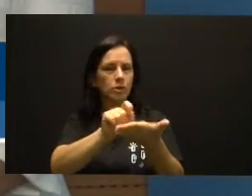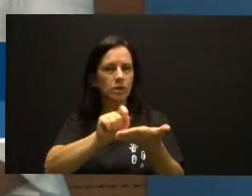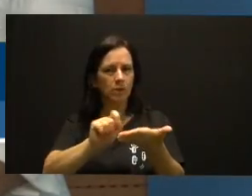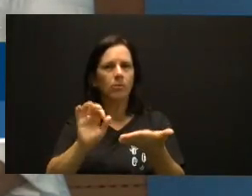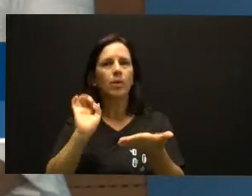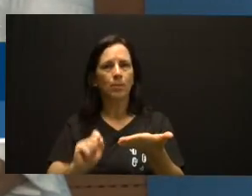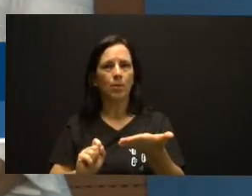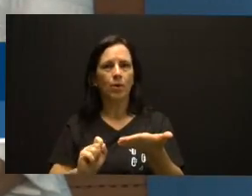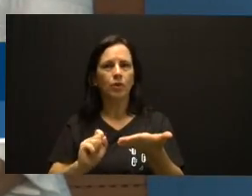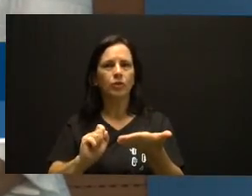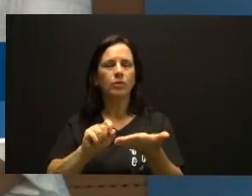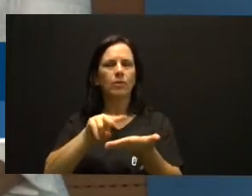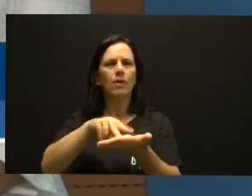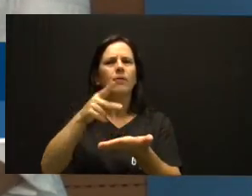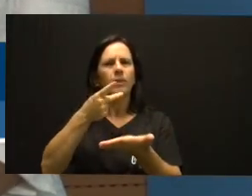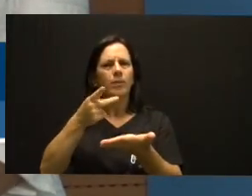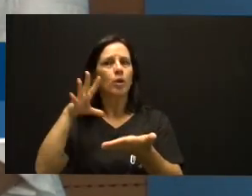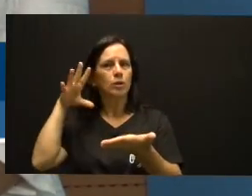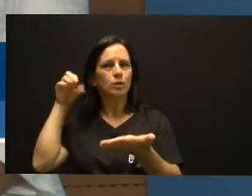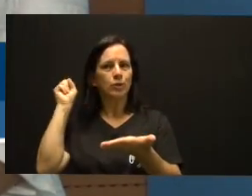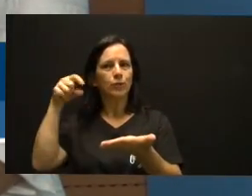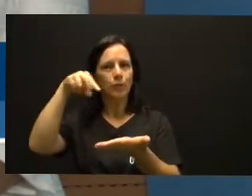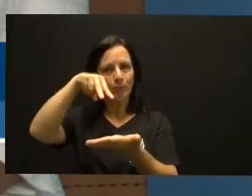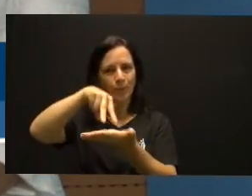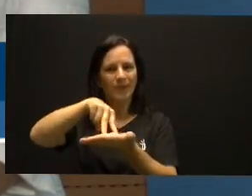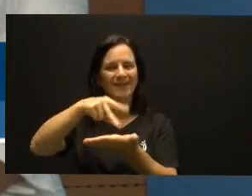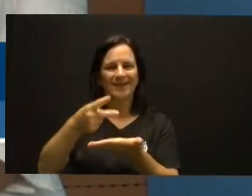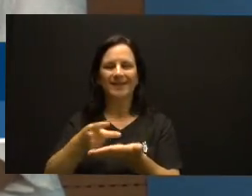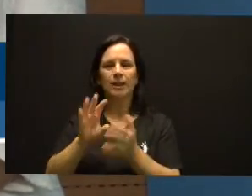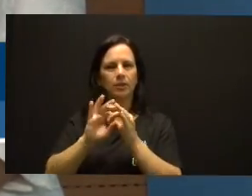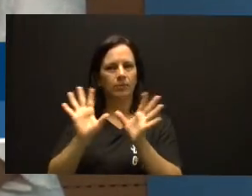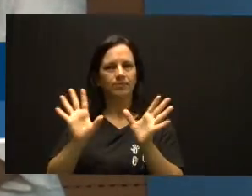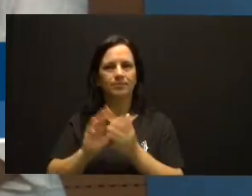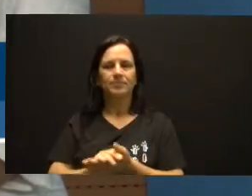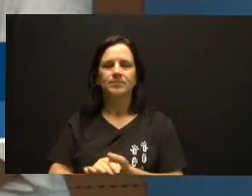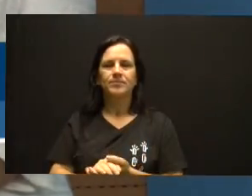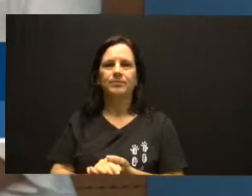se inscrever, que aí já automaticamente já pode.